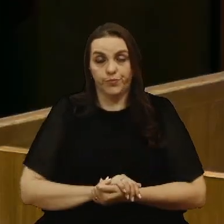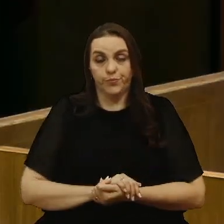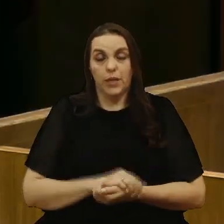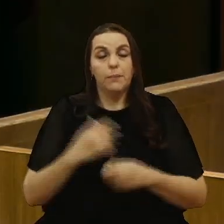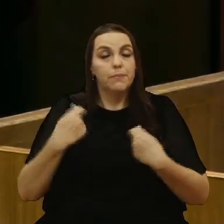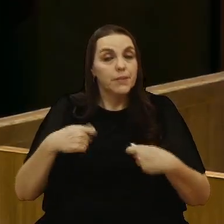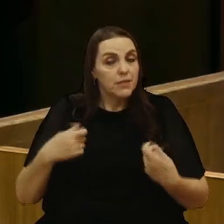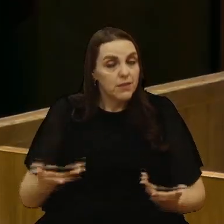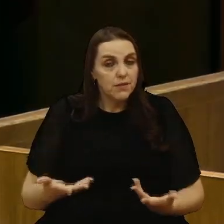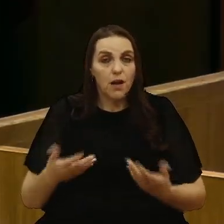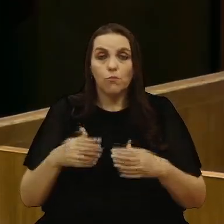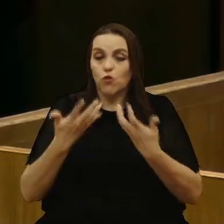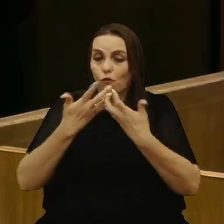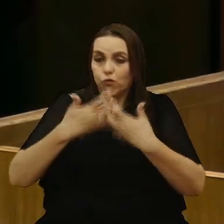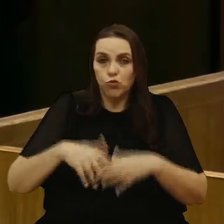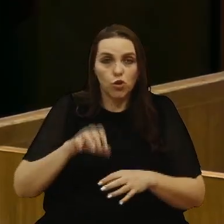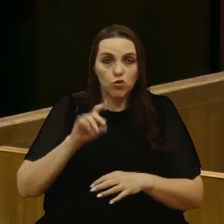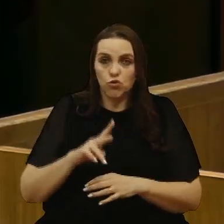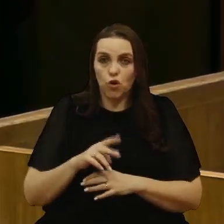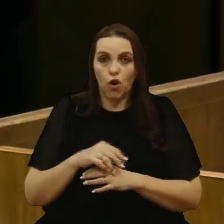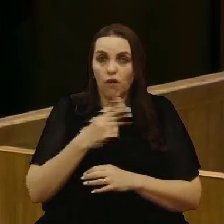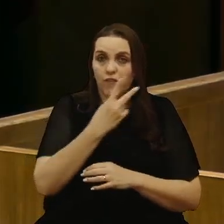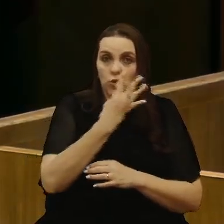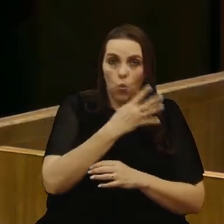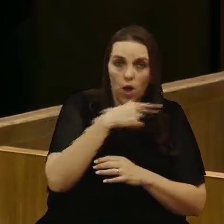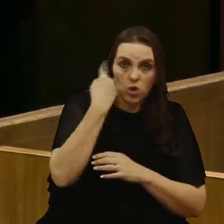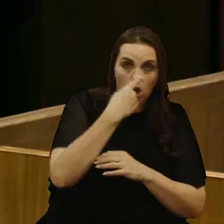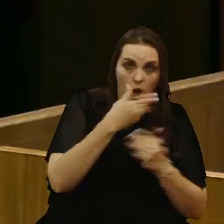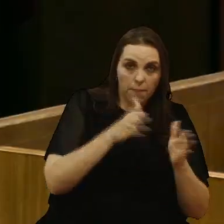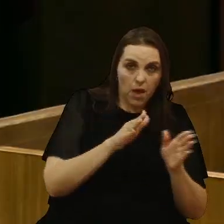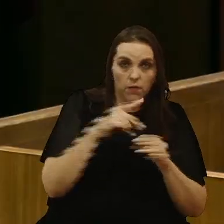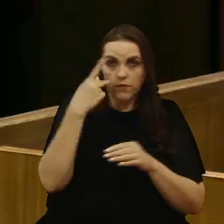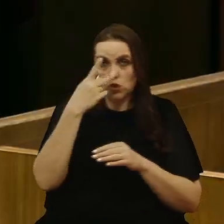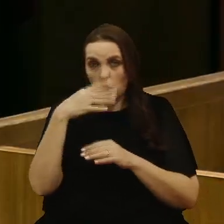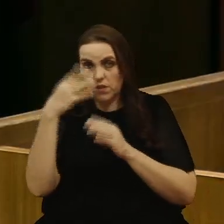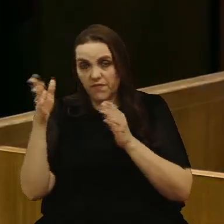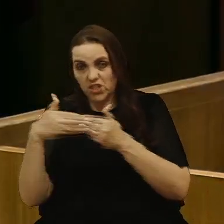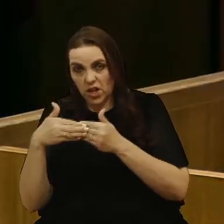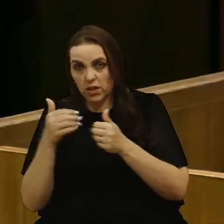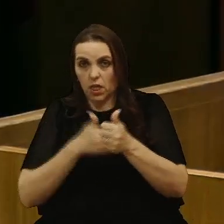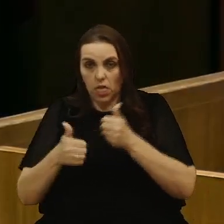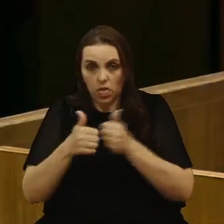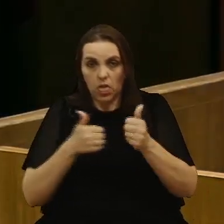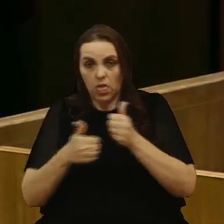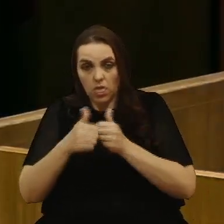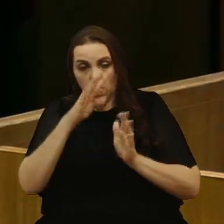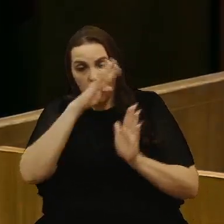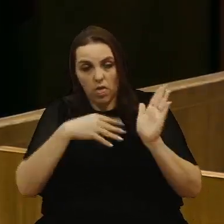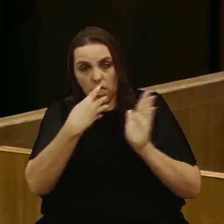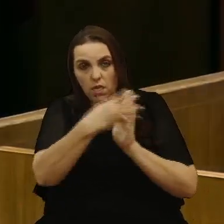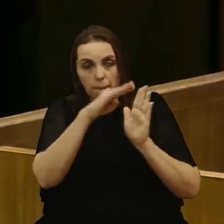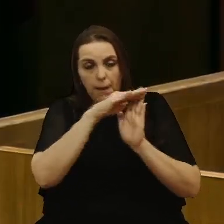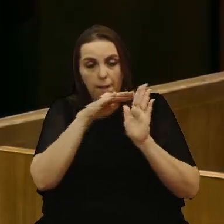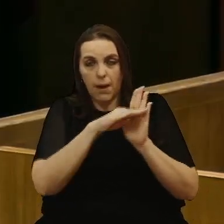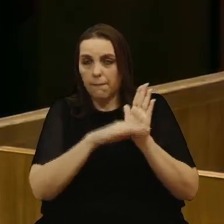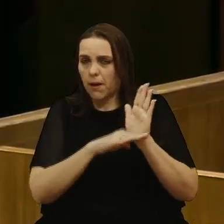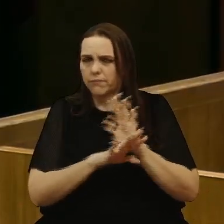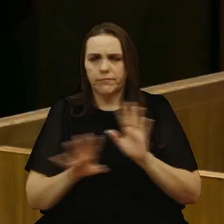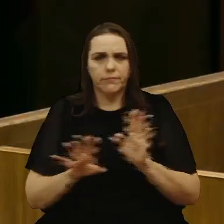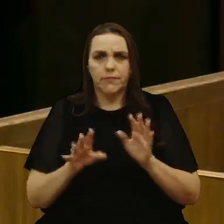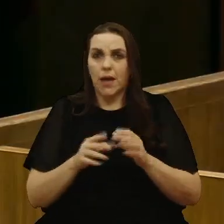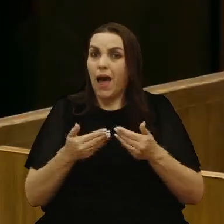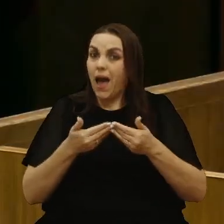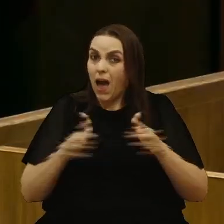precisa que eles não funcionem por escalonamento, que eles não funcionem por rodízio de escala. A gente precisa que esteja